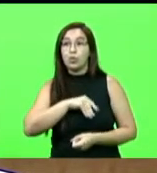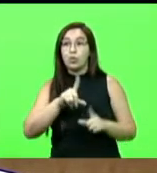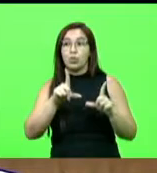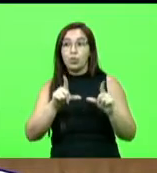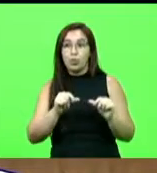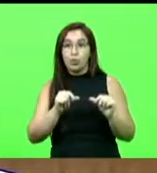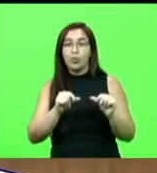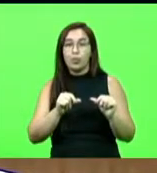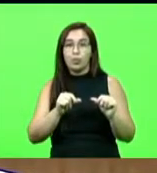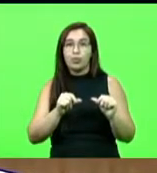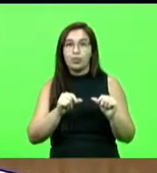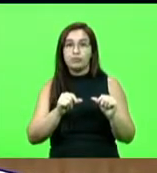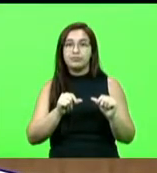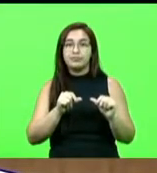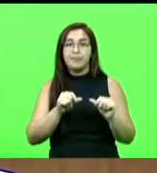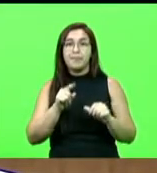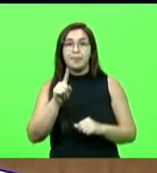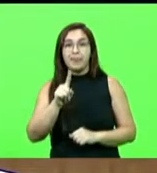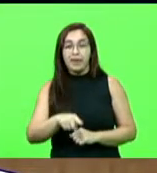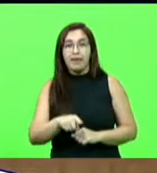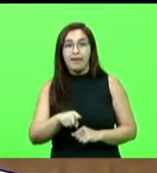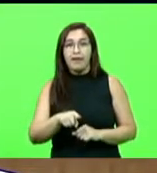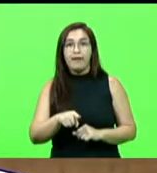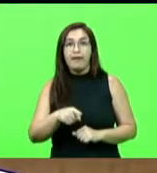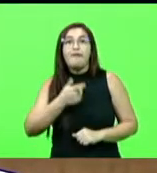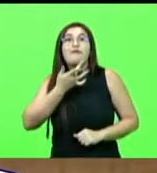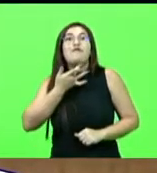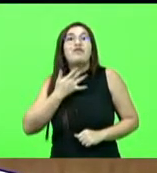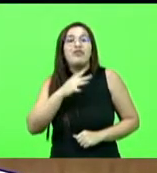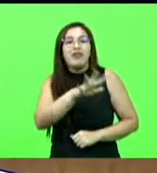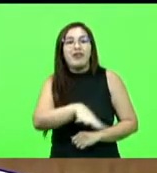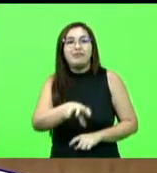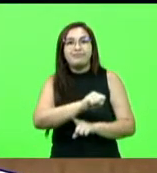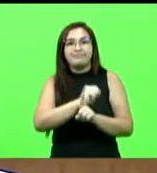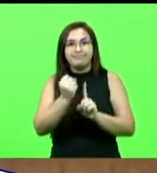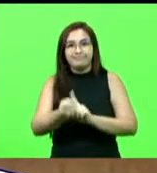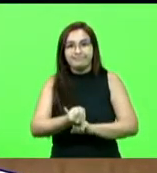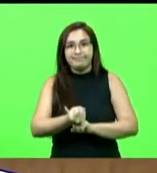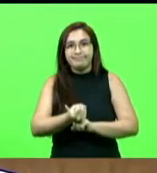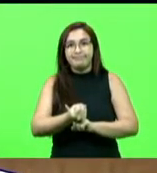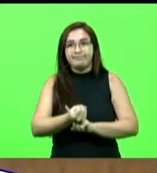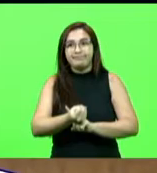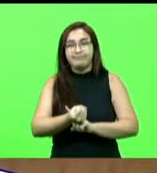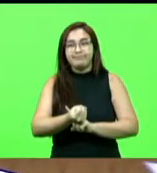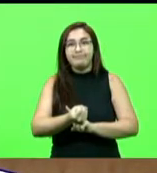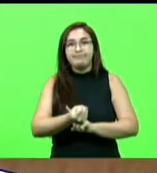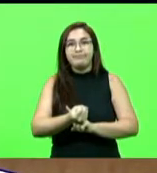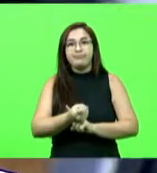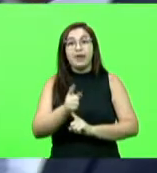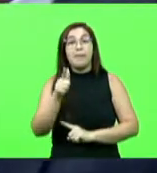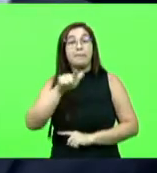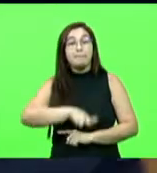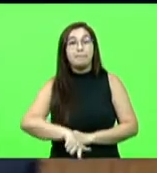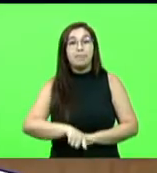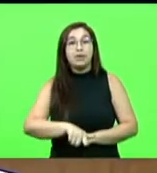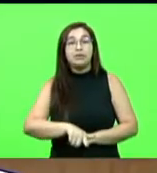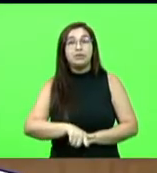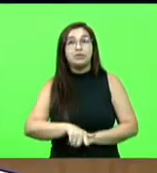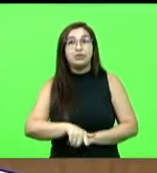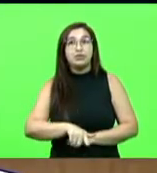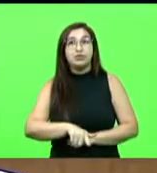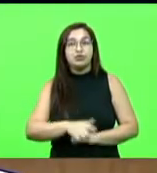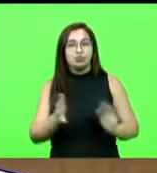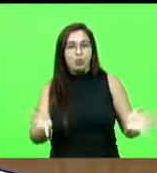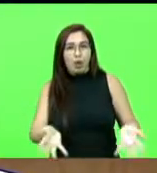uma conquista advinda do anseio da sociedade. E enaltecer também aqui o